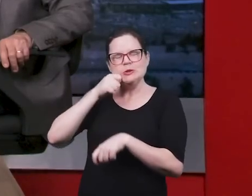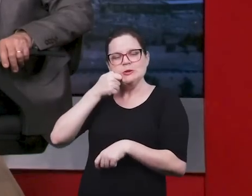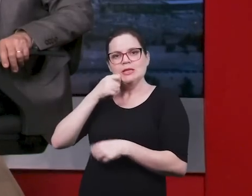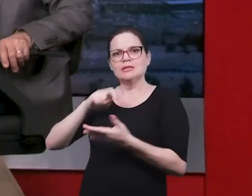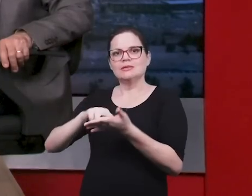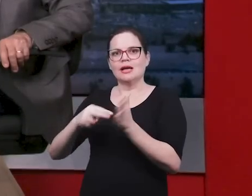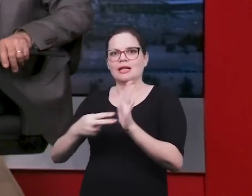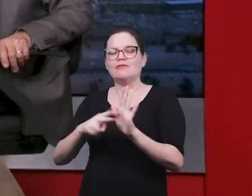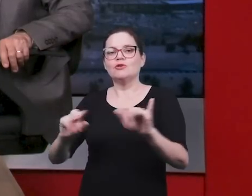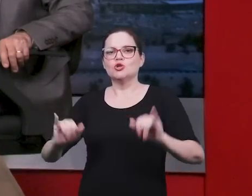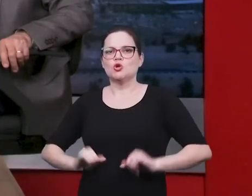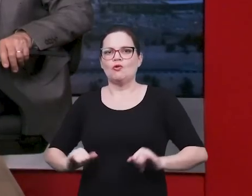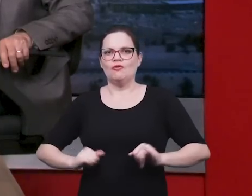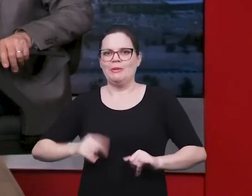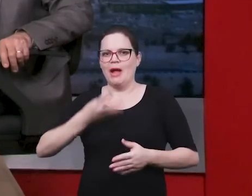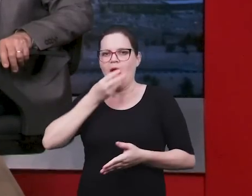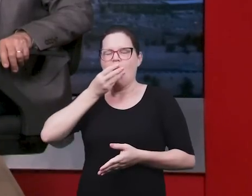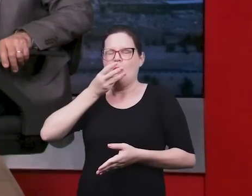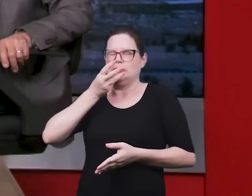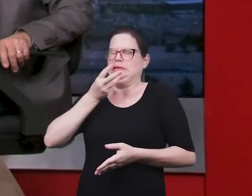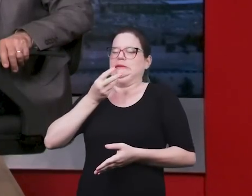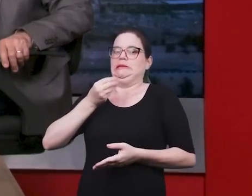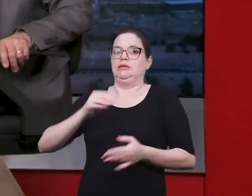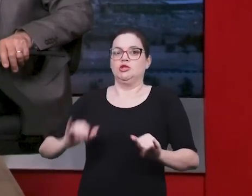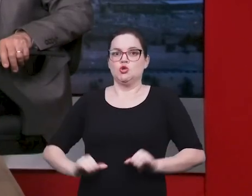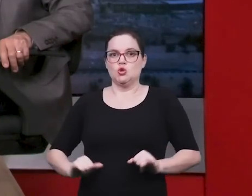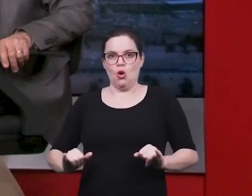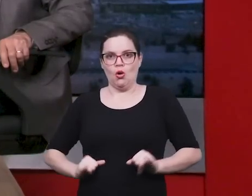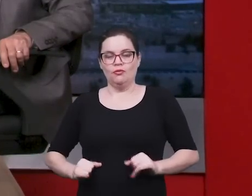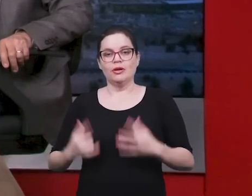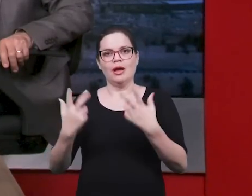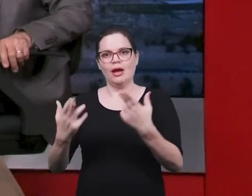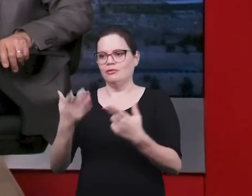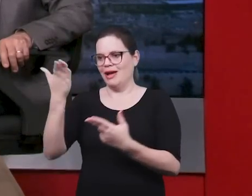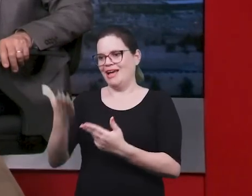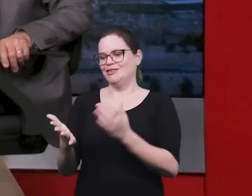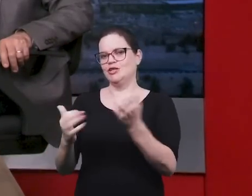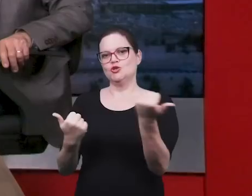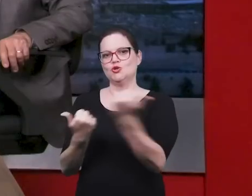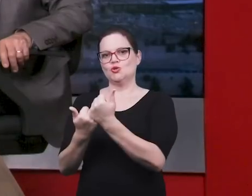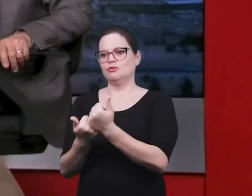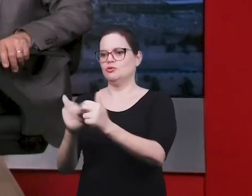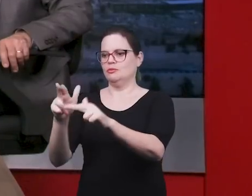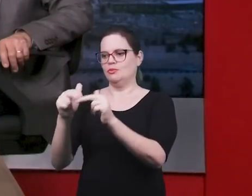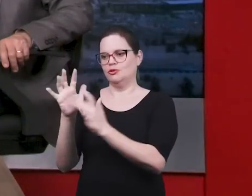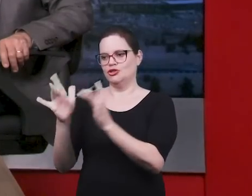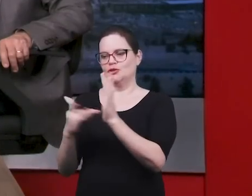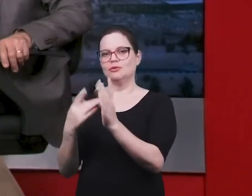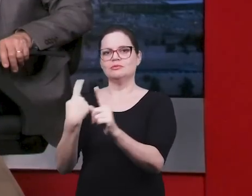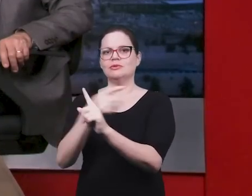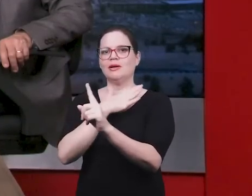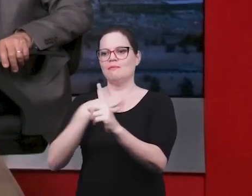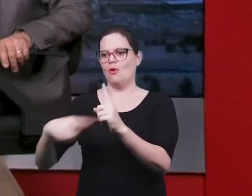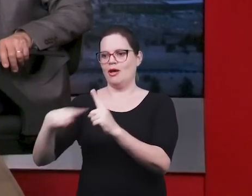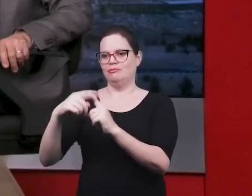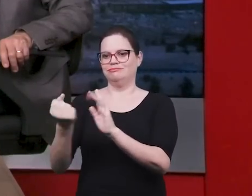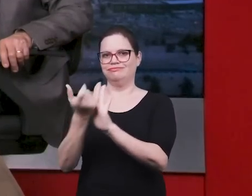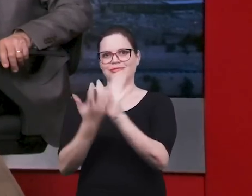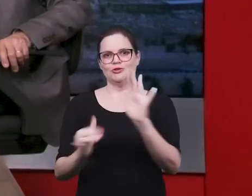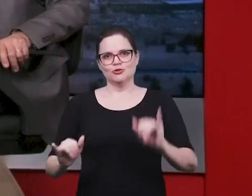lembravam o sofrimento do passado, mas agora a doçura do vinho aponta para a alegria da salvação que o Espírito Santo coloca no nosso